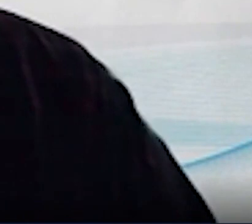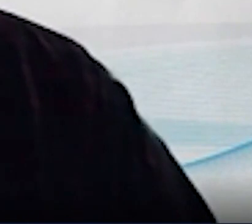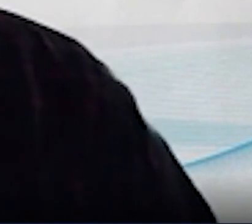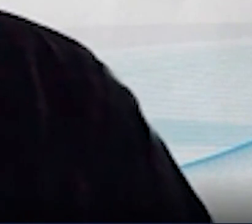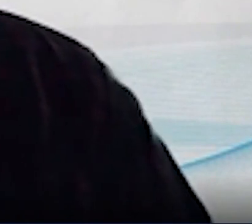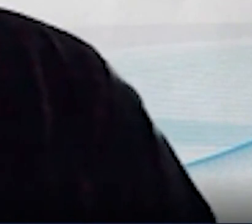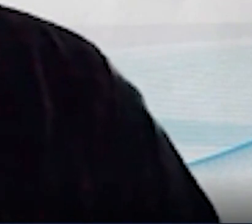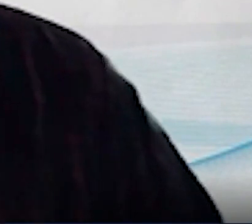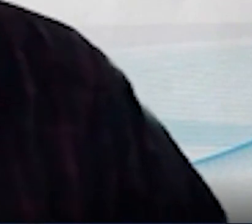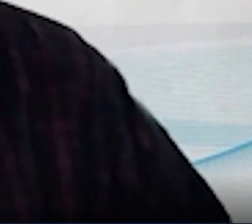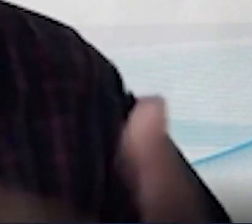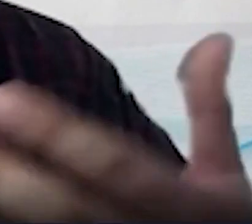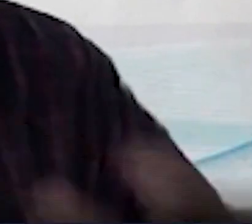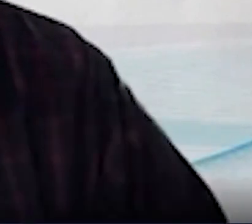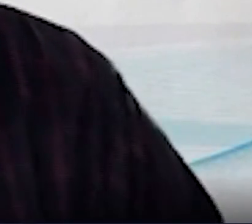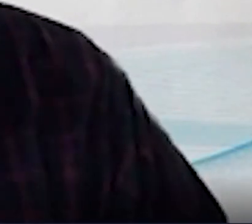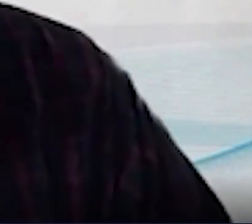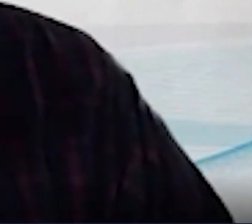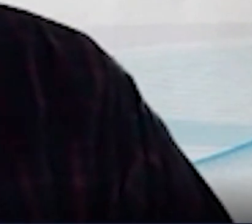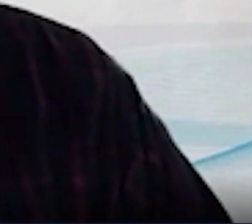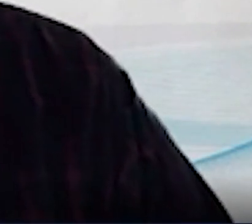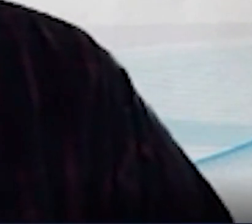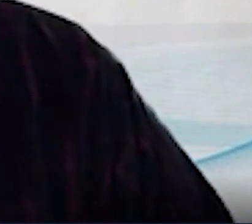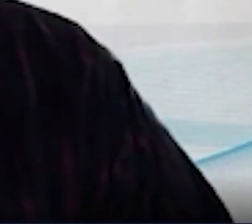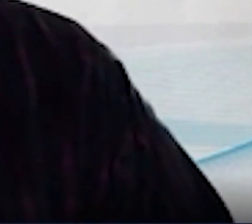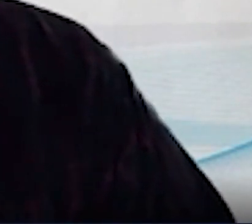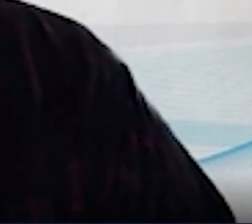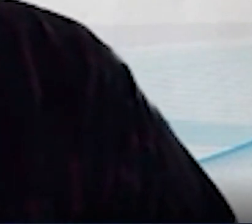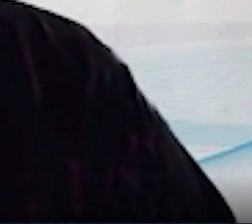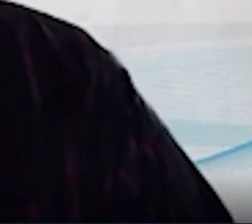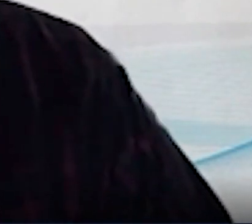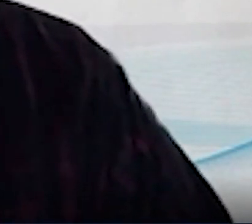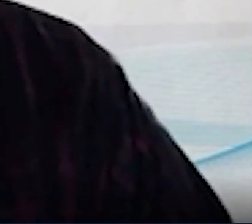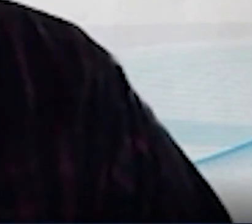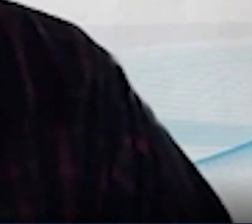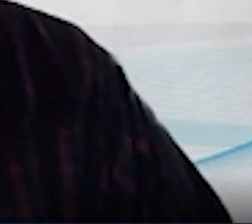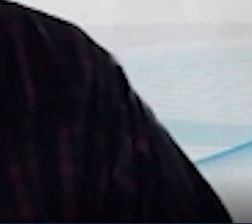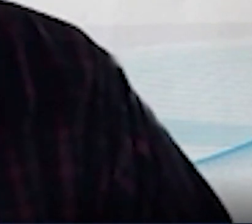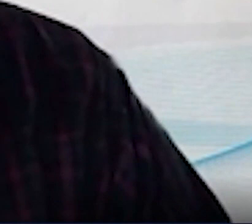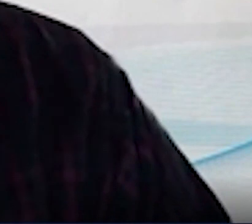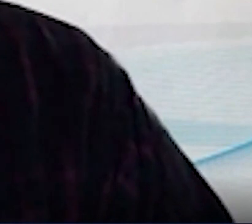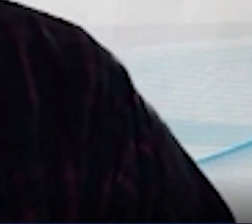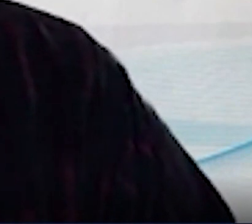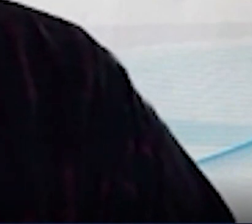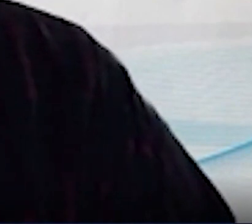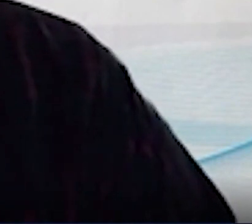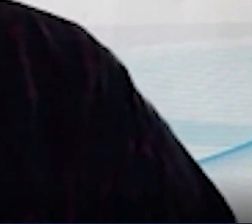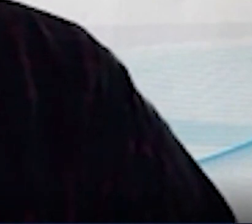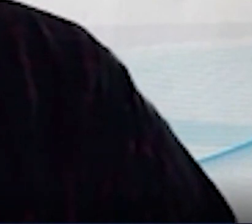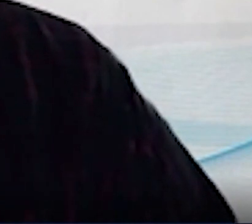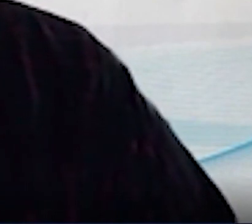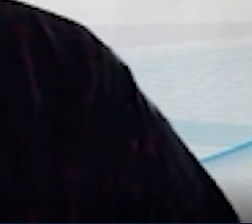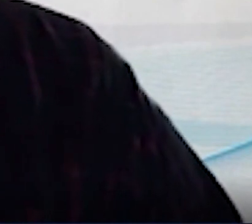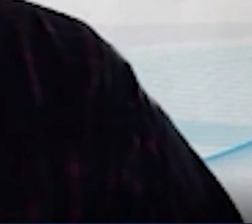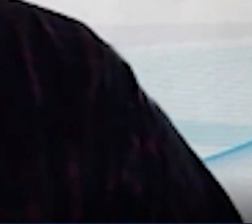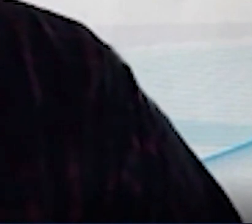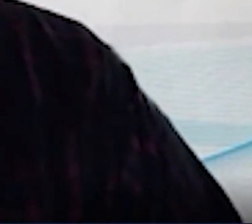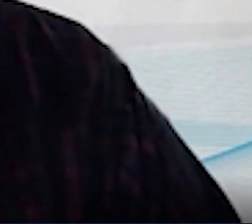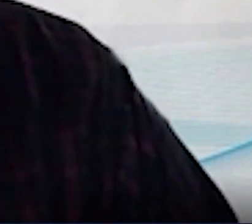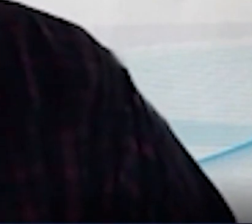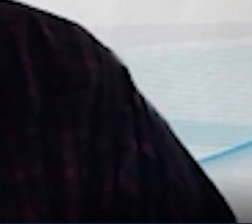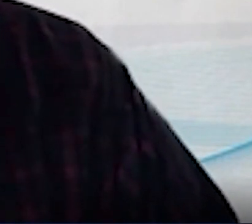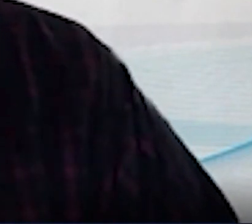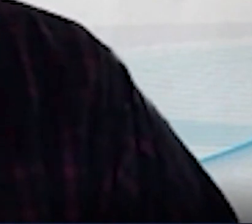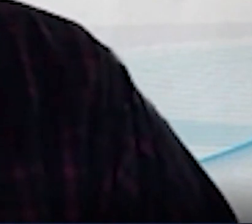gente tem adotado. Eu sou um homem de 37 anos, sou autista, pai de uma criança autista de 6 anos,